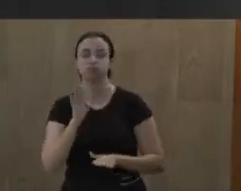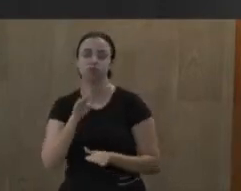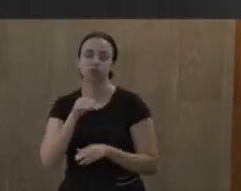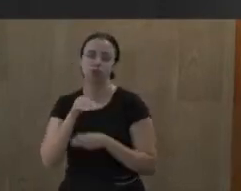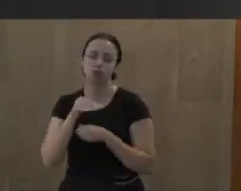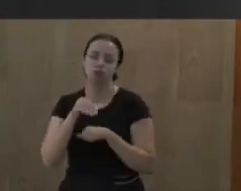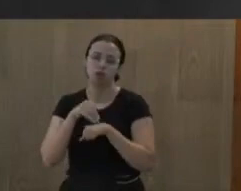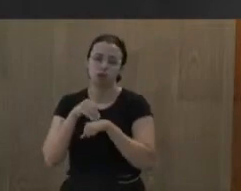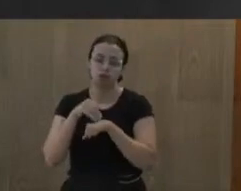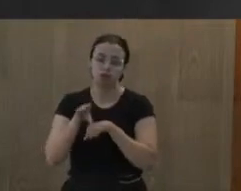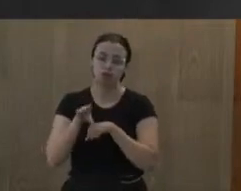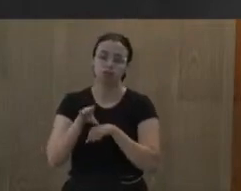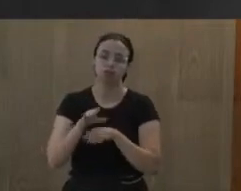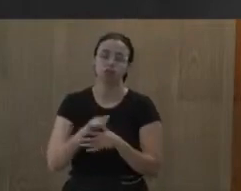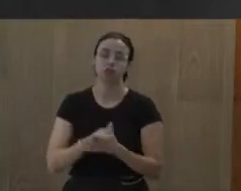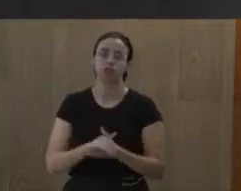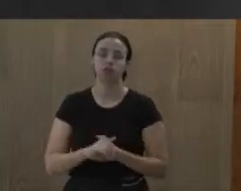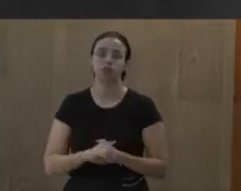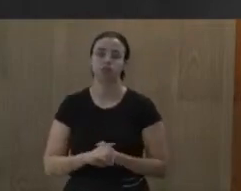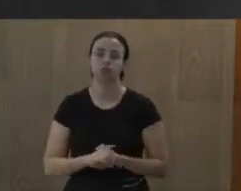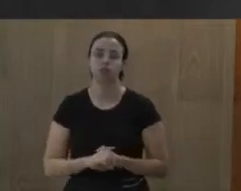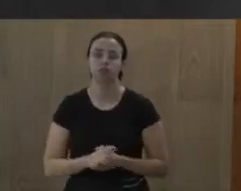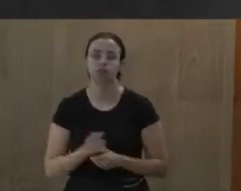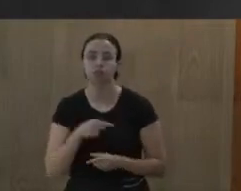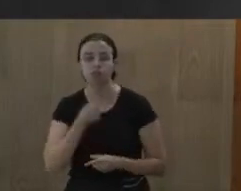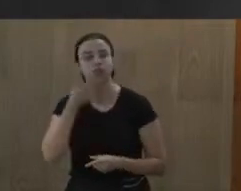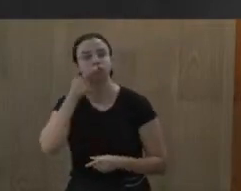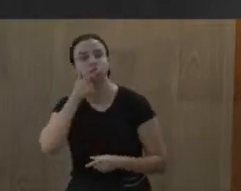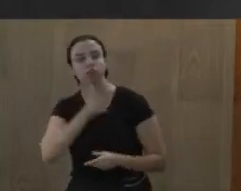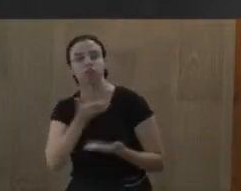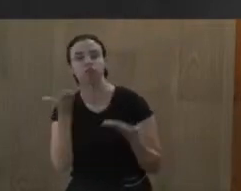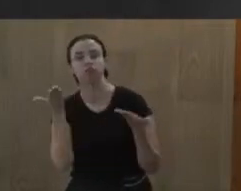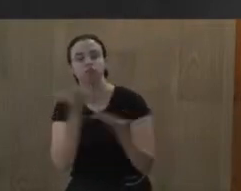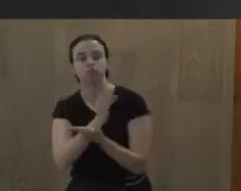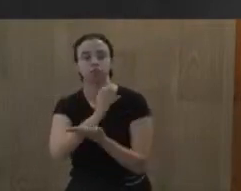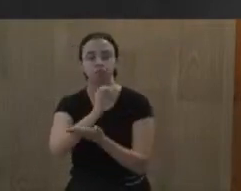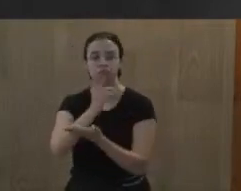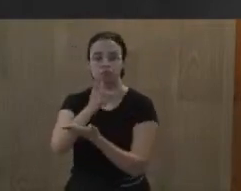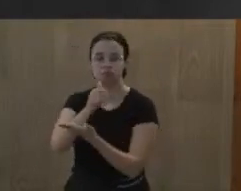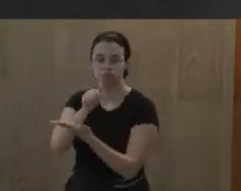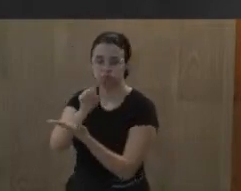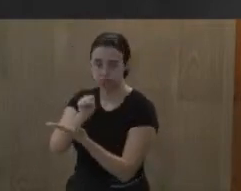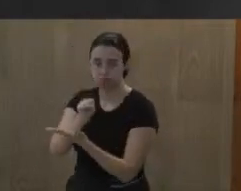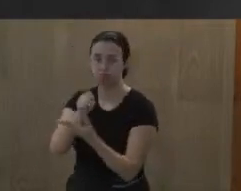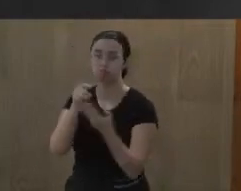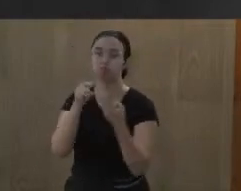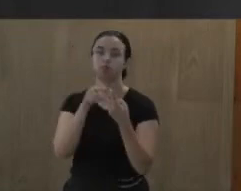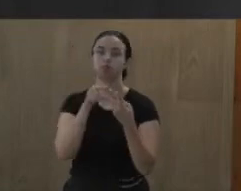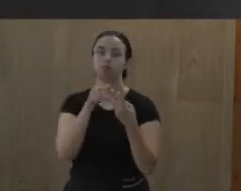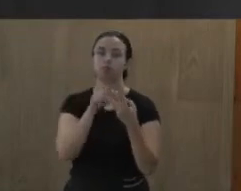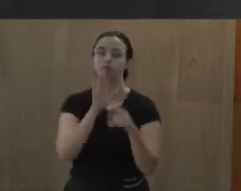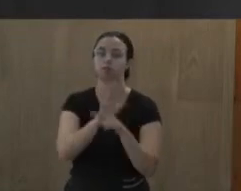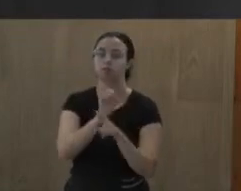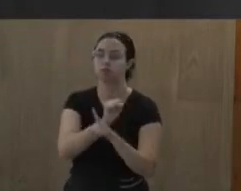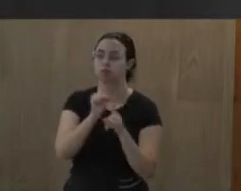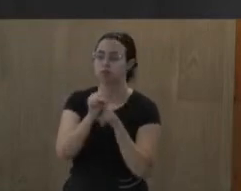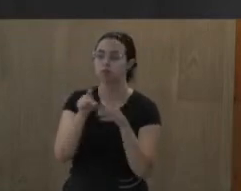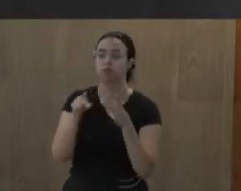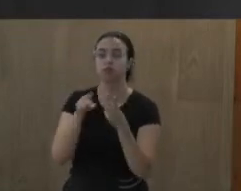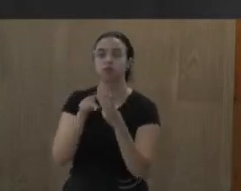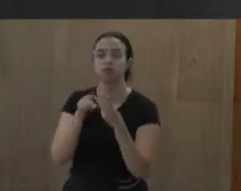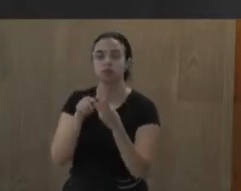né, de ver uma maneira de estreitar esse laço entre Copasa, assistência e Secretaria